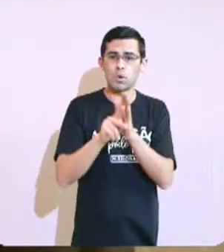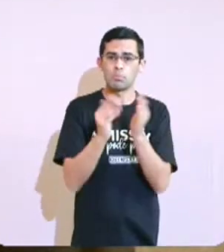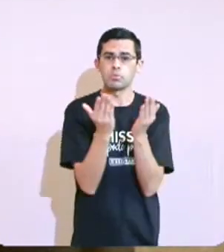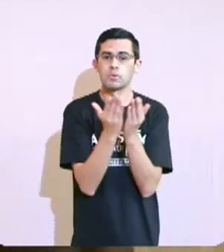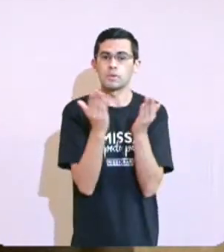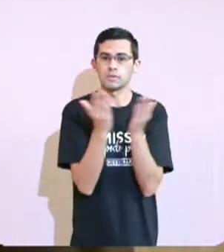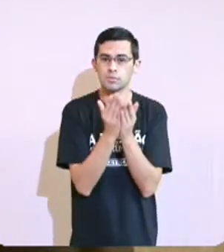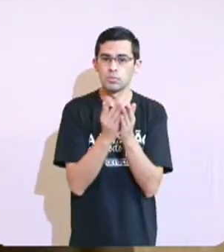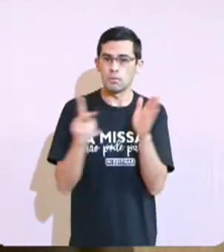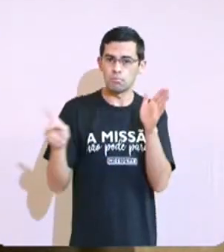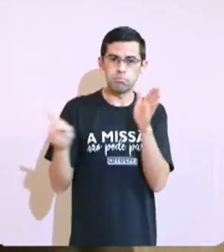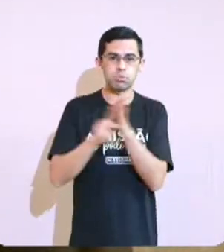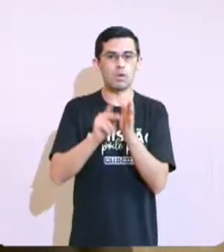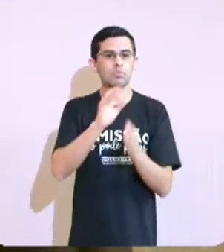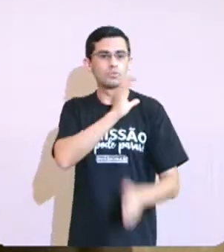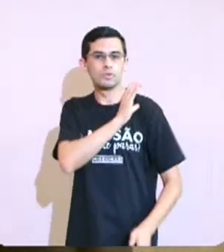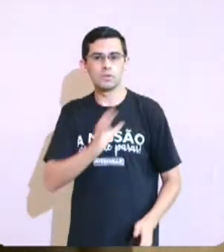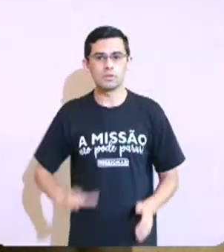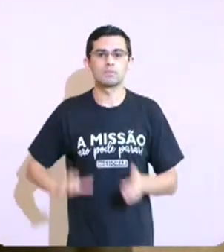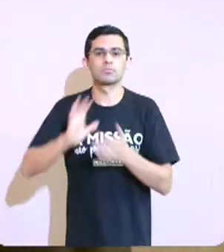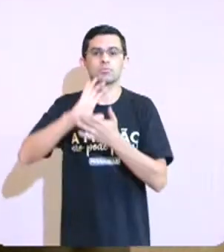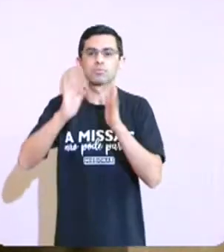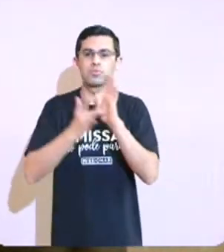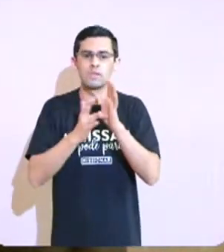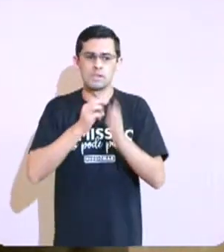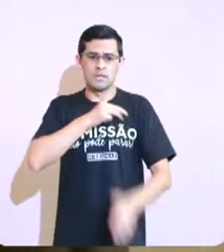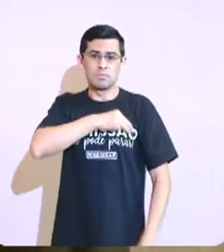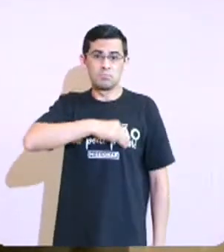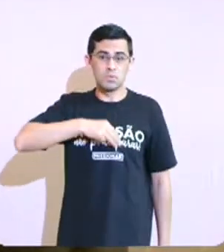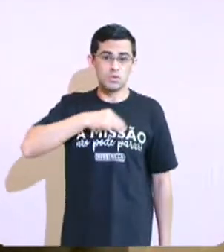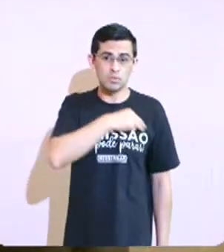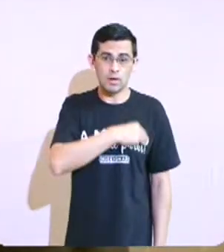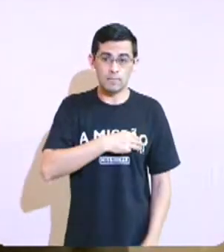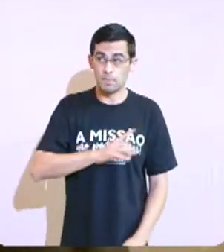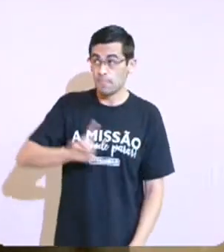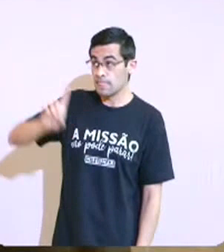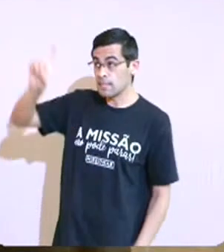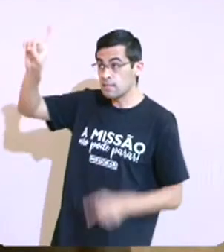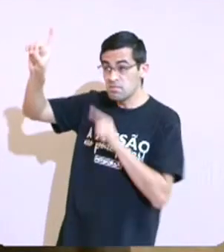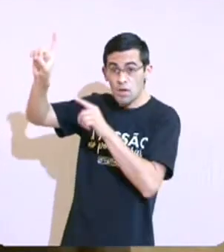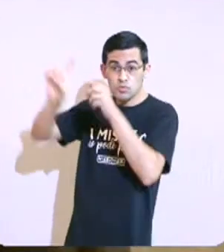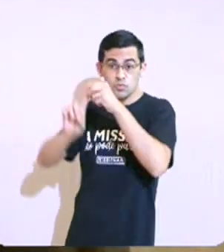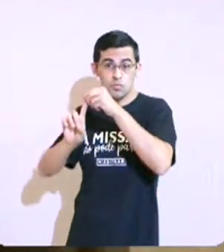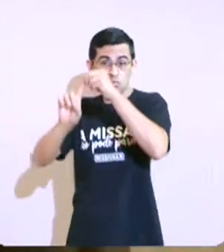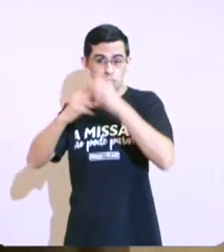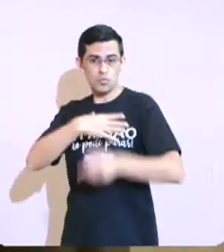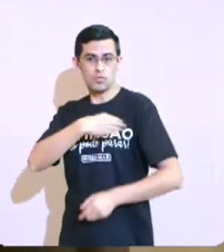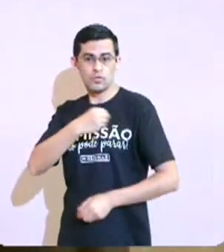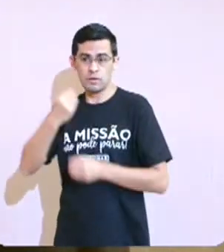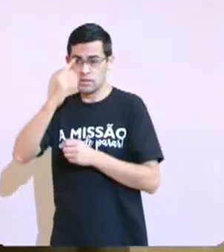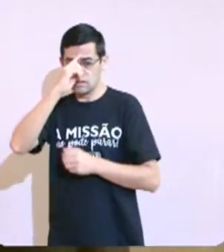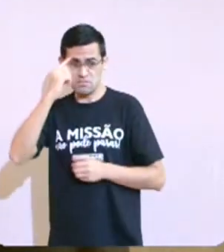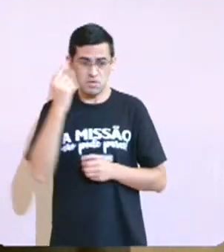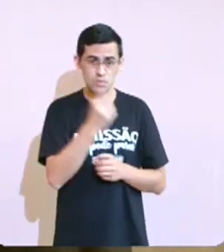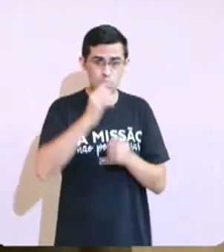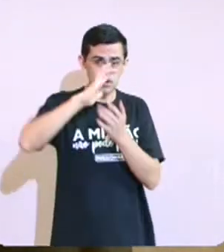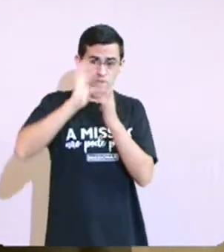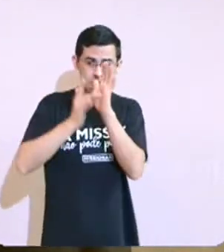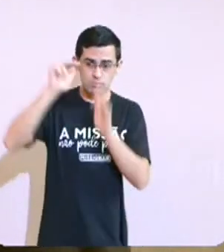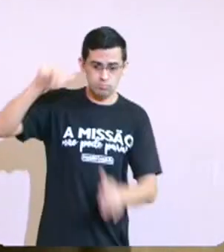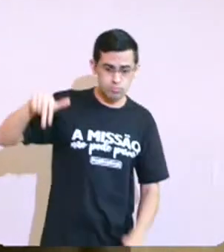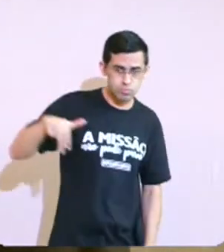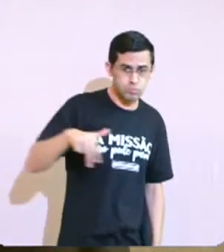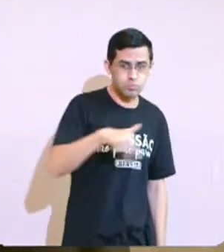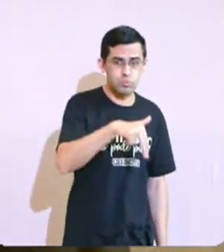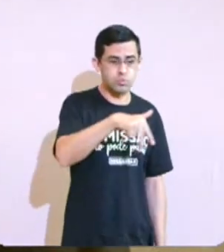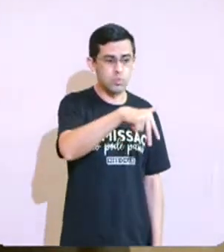o DNA de Jesus, que é um DNA missionário. Deus só tinha um filho e dele fez um missionário e enviou não